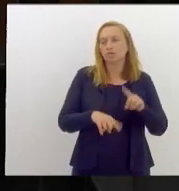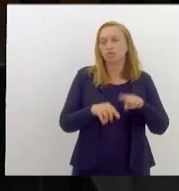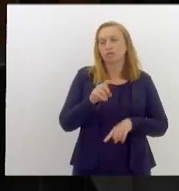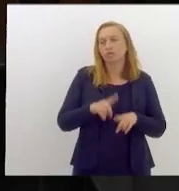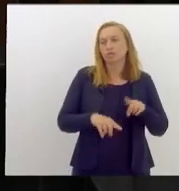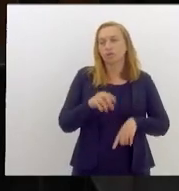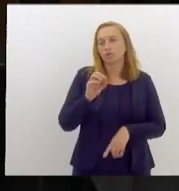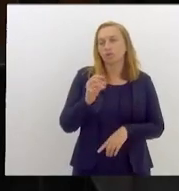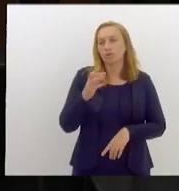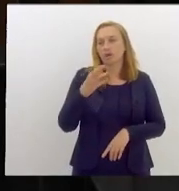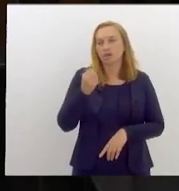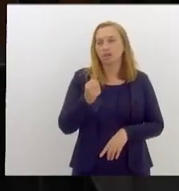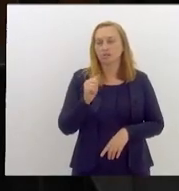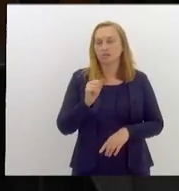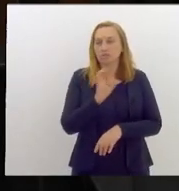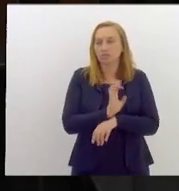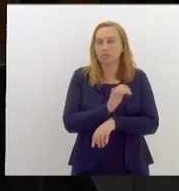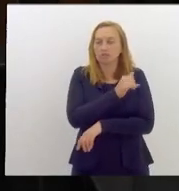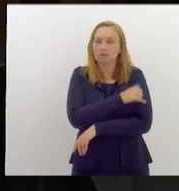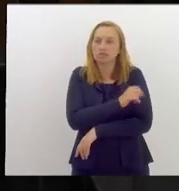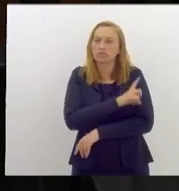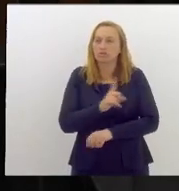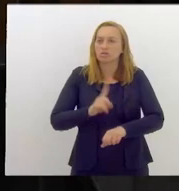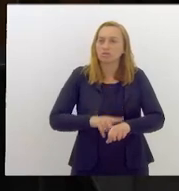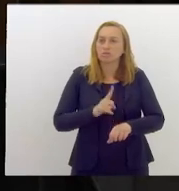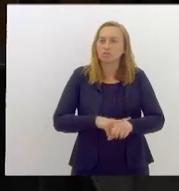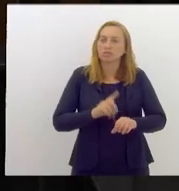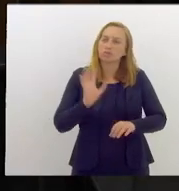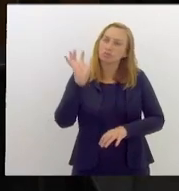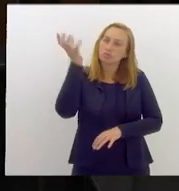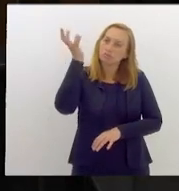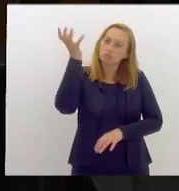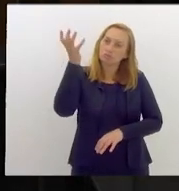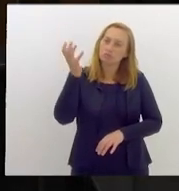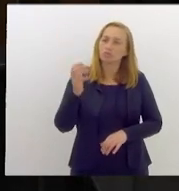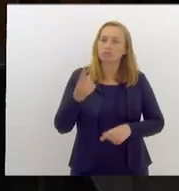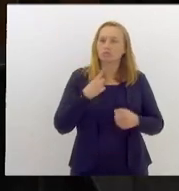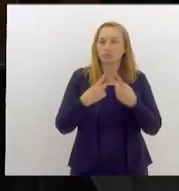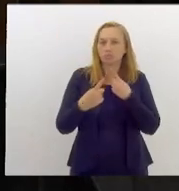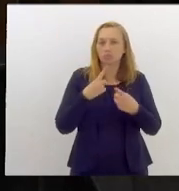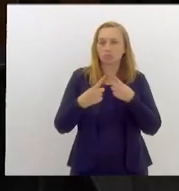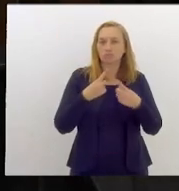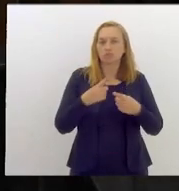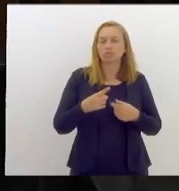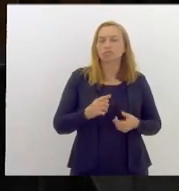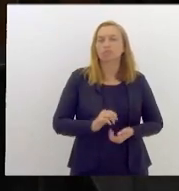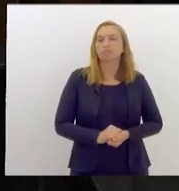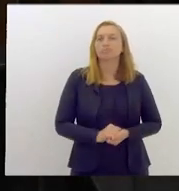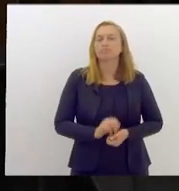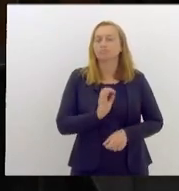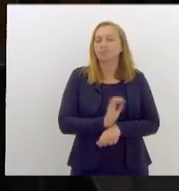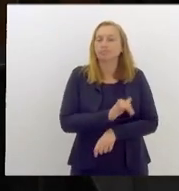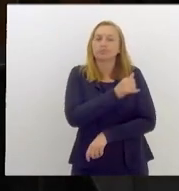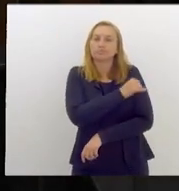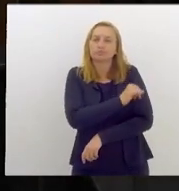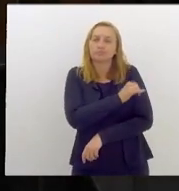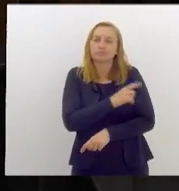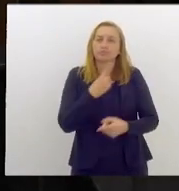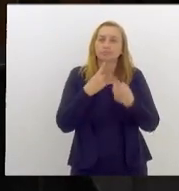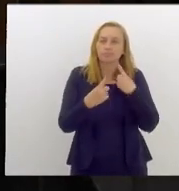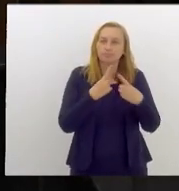no momento em que a gente debate mudanças climáticas no momento em que a gente está debatendo aqui no estado do Rio de Janeiro